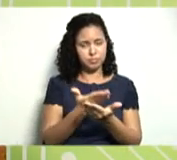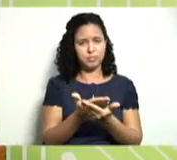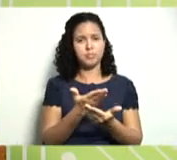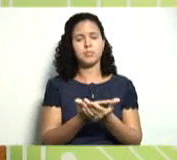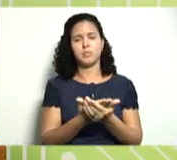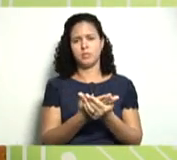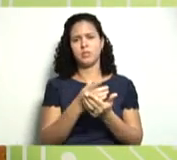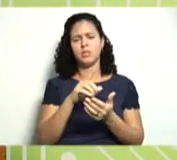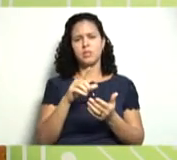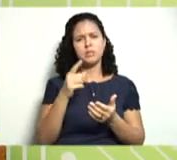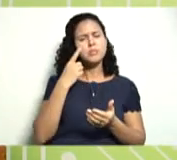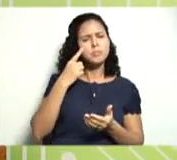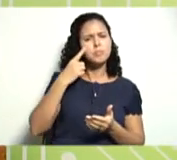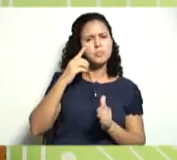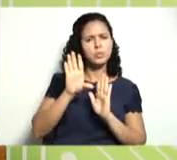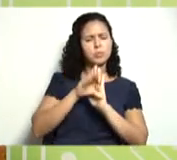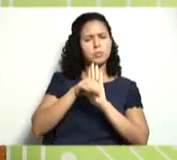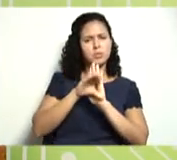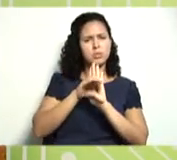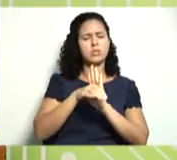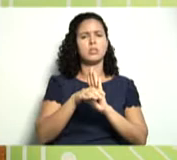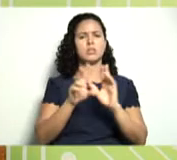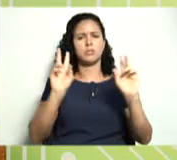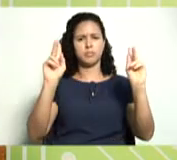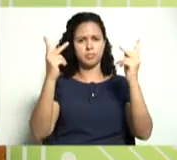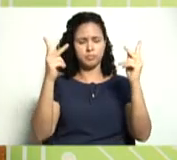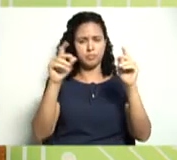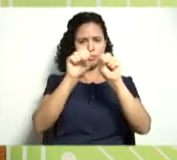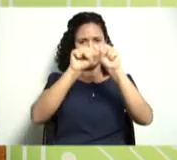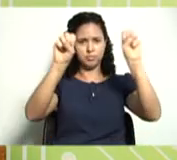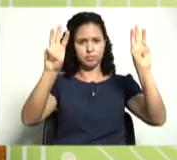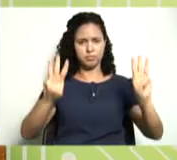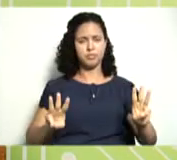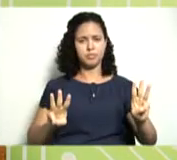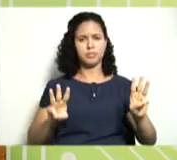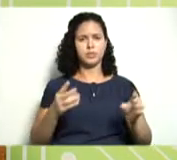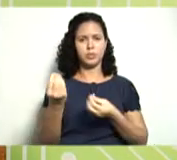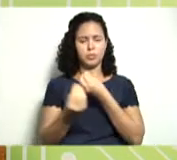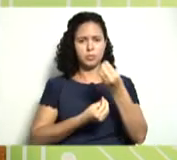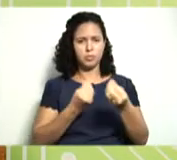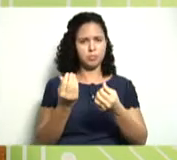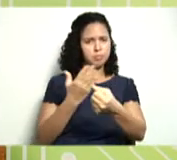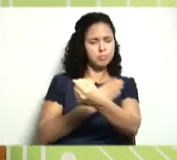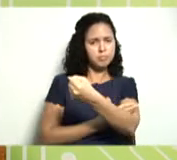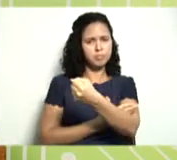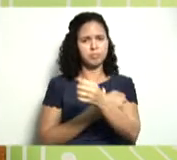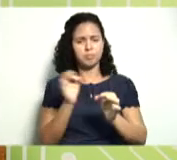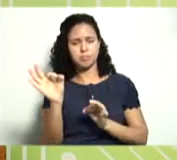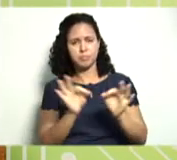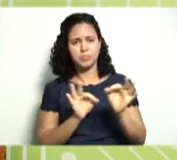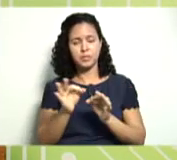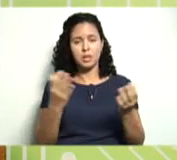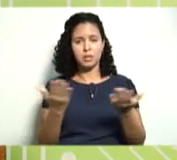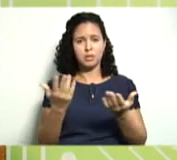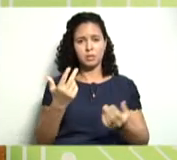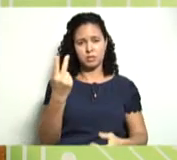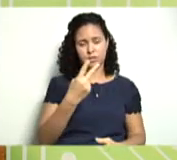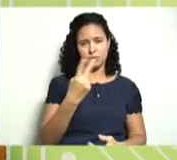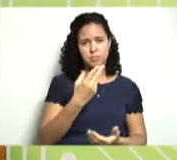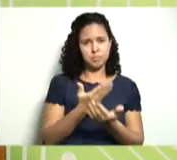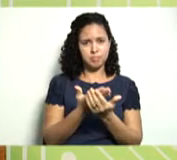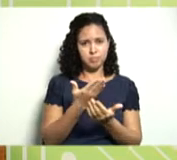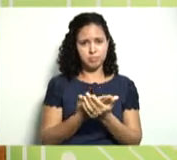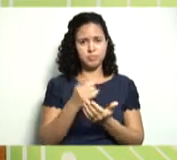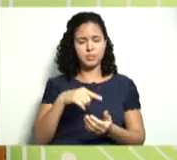conceitos do soft conceito de rádio e gerenciamento de arquivo e chegou a nossa segunda aula mal é muito